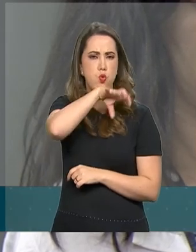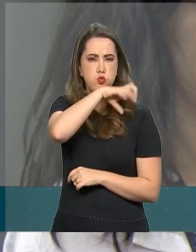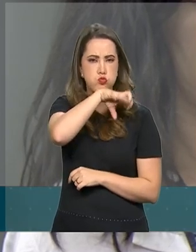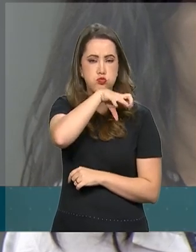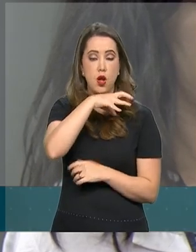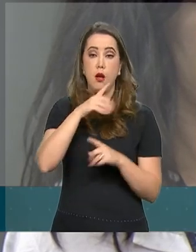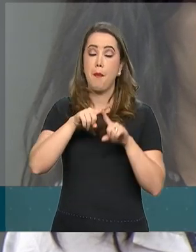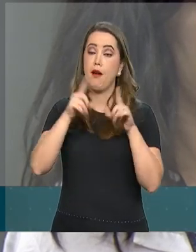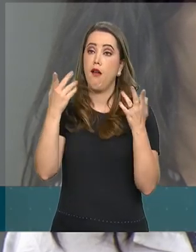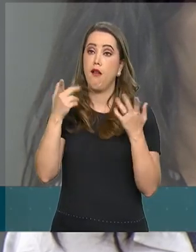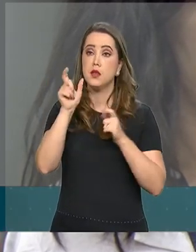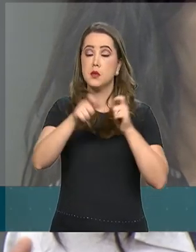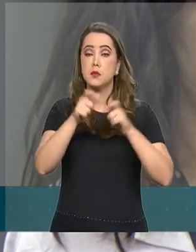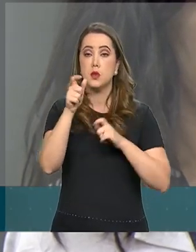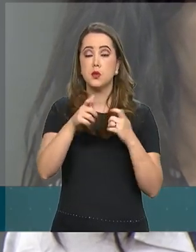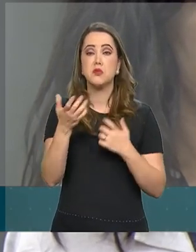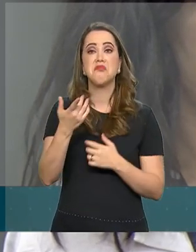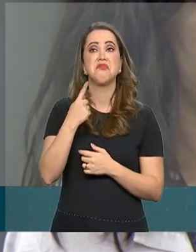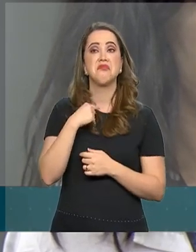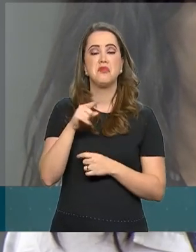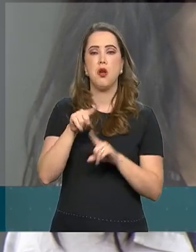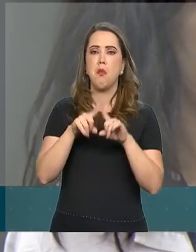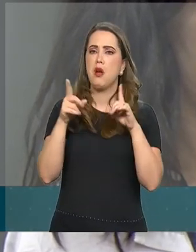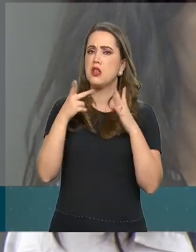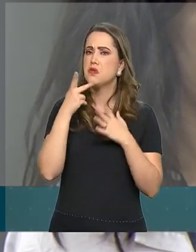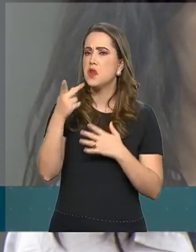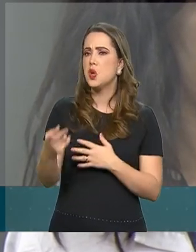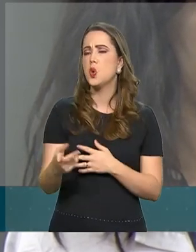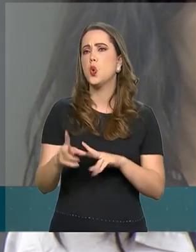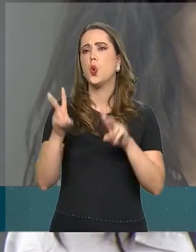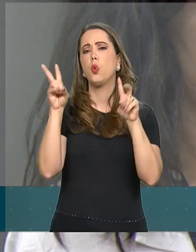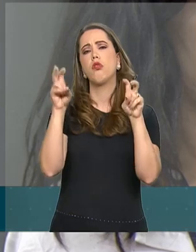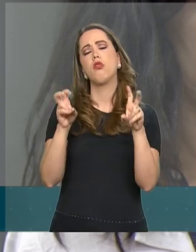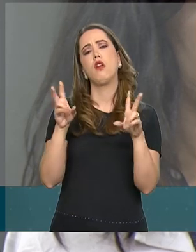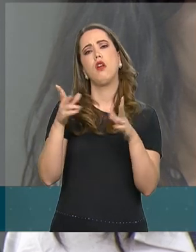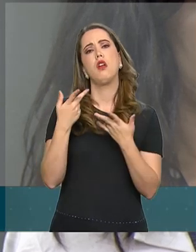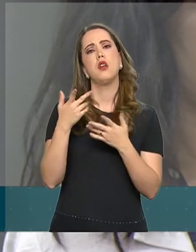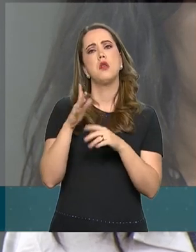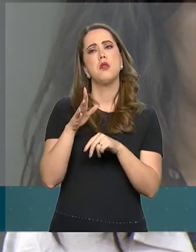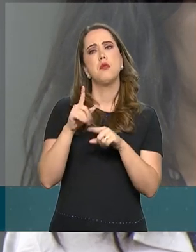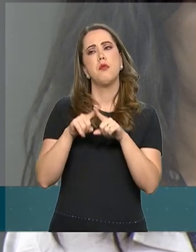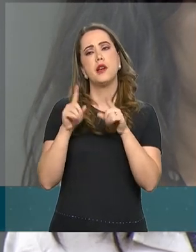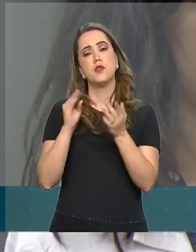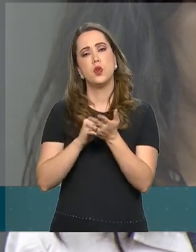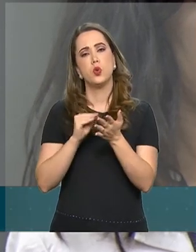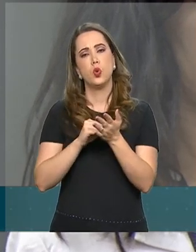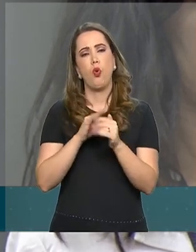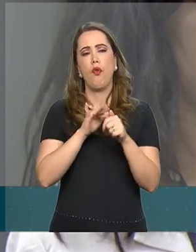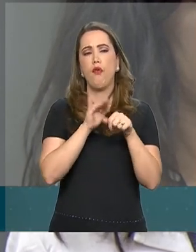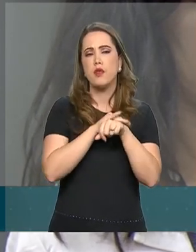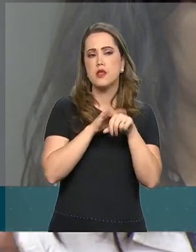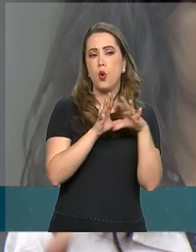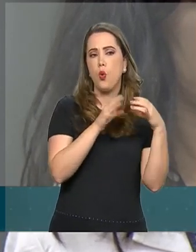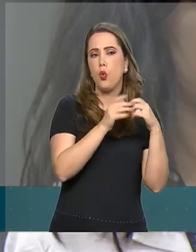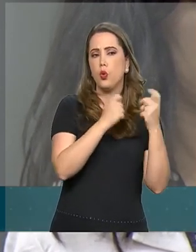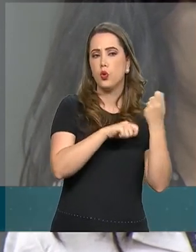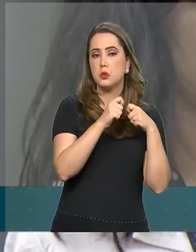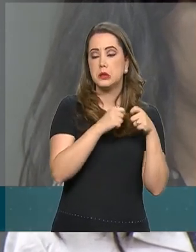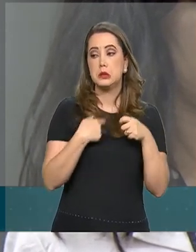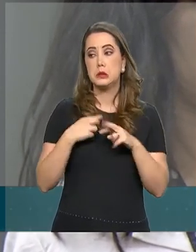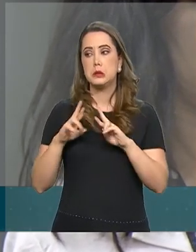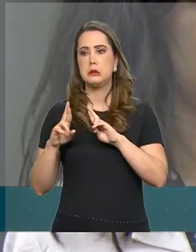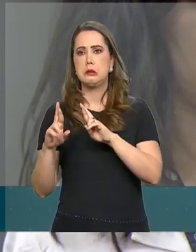parece que foi uma coisa citada foi um assunto levantado sem conversar com a equipe econômica e agora criou-se essa